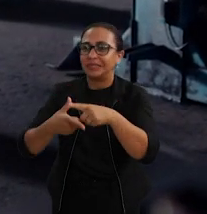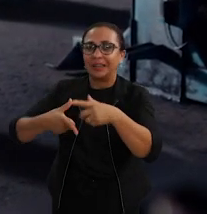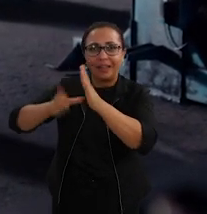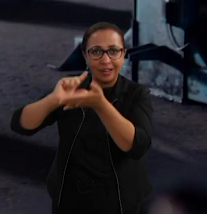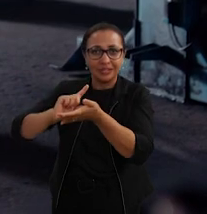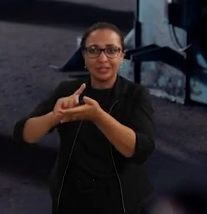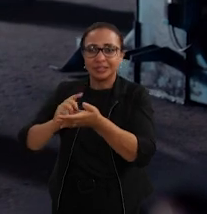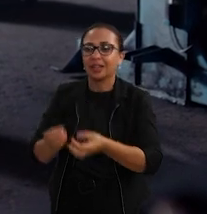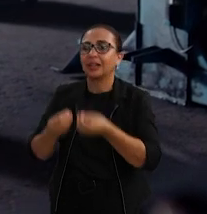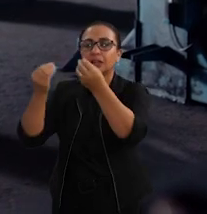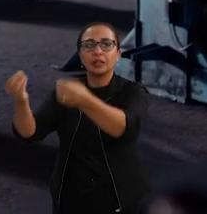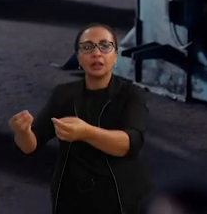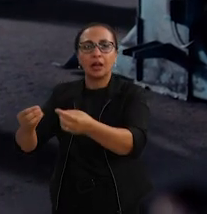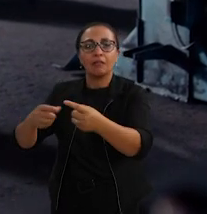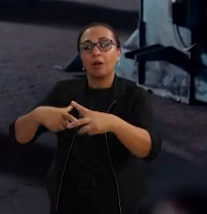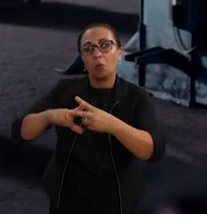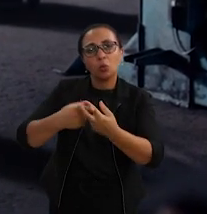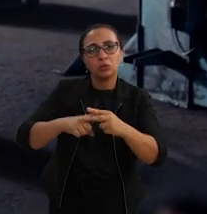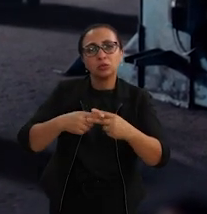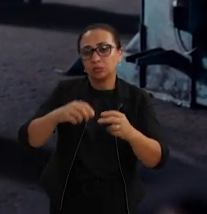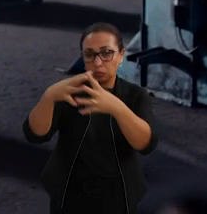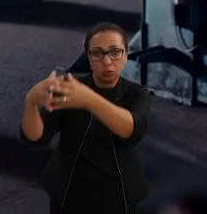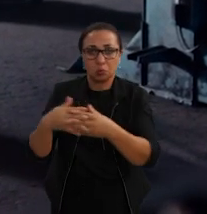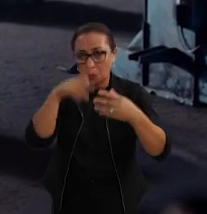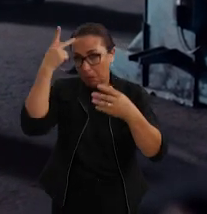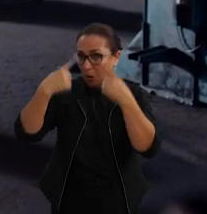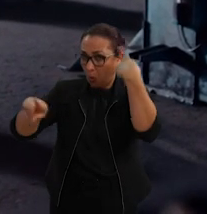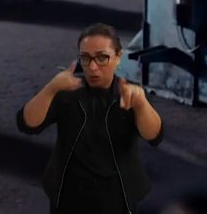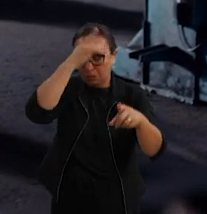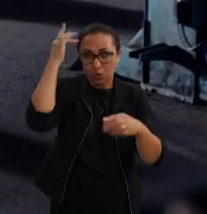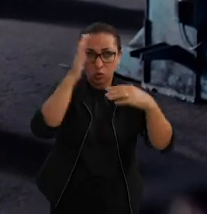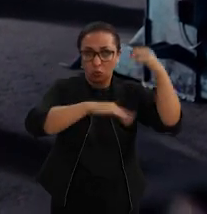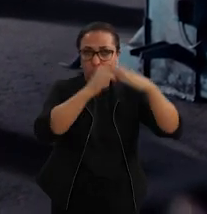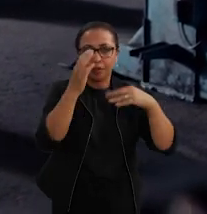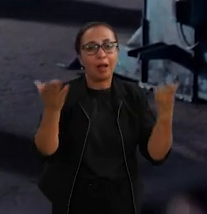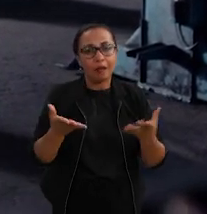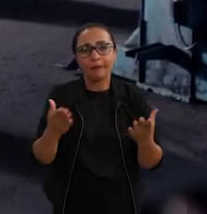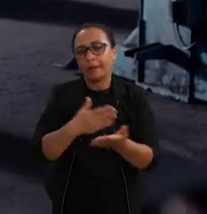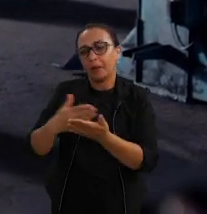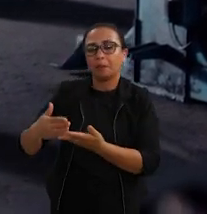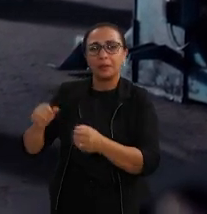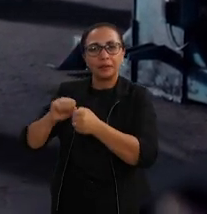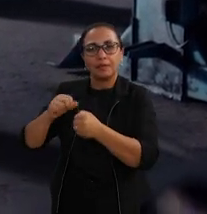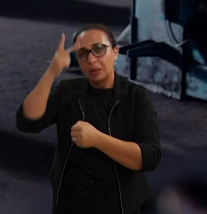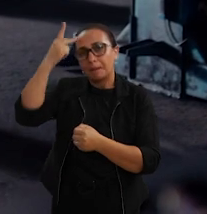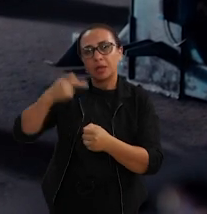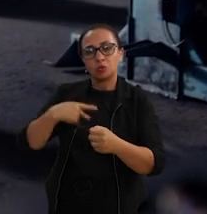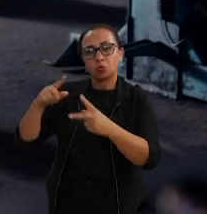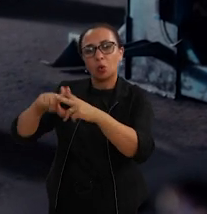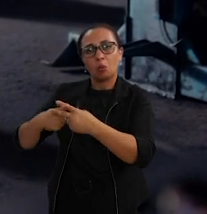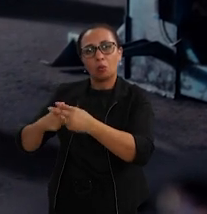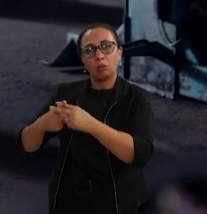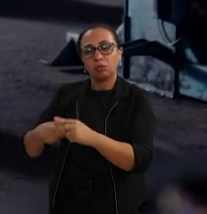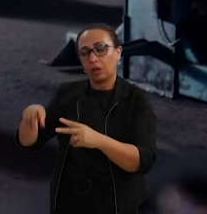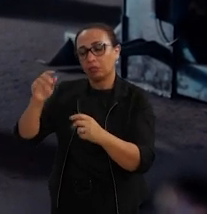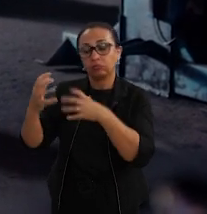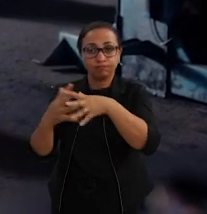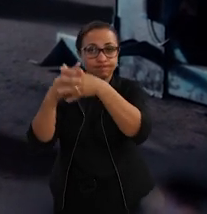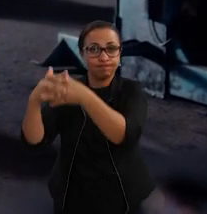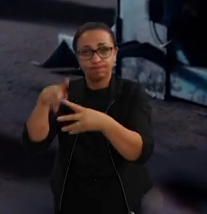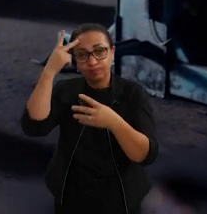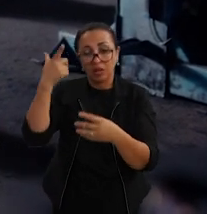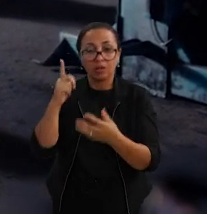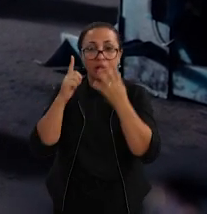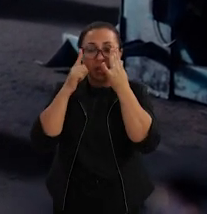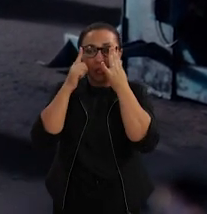delegava, né, a manutenção do seu caminhão para outros profissionais, necessariamente ele começa a fazer essa manutenção para poder